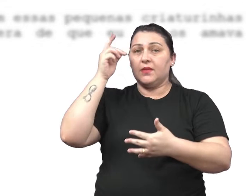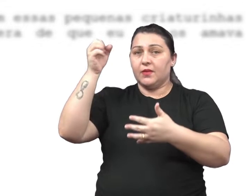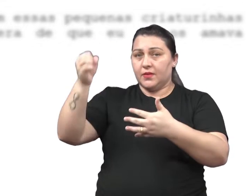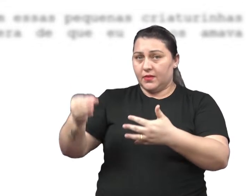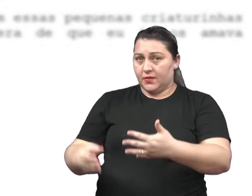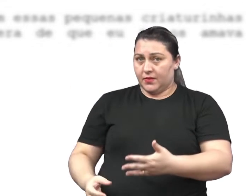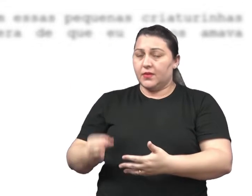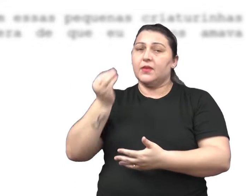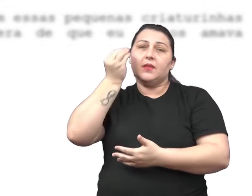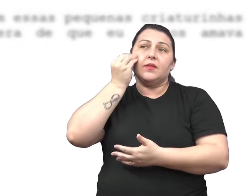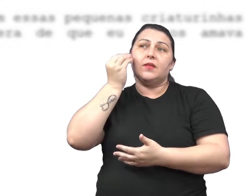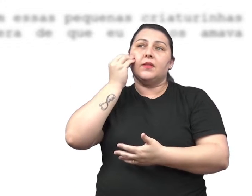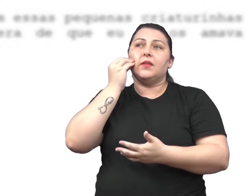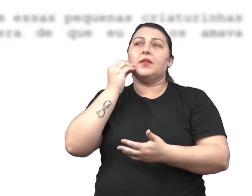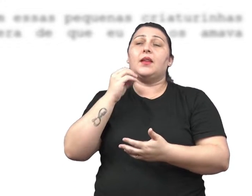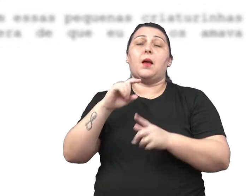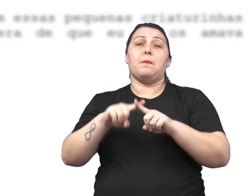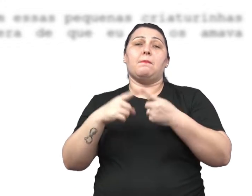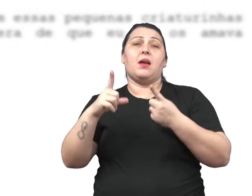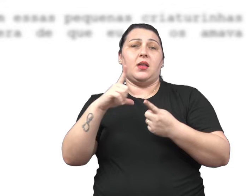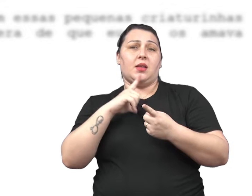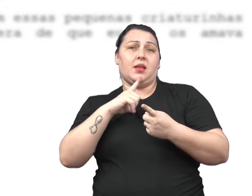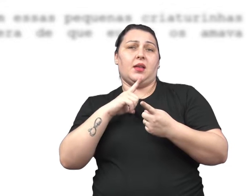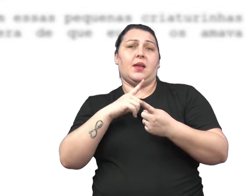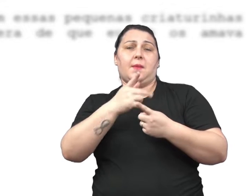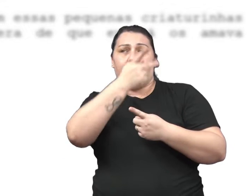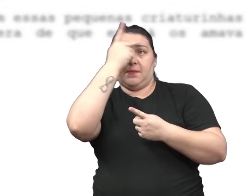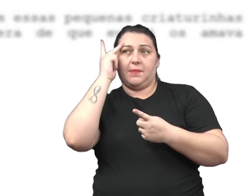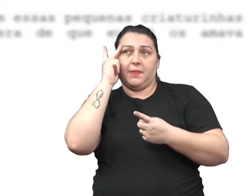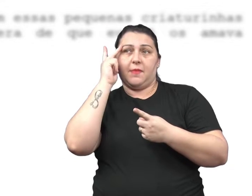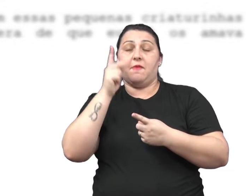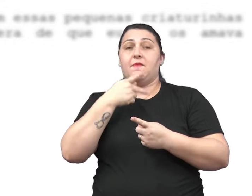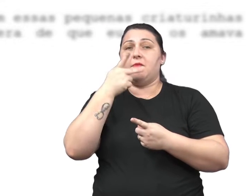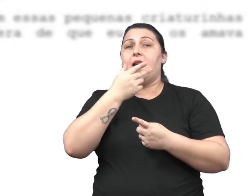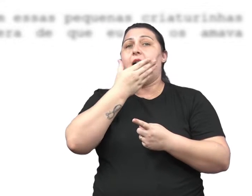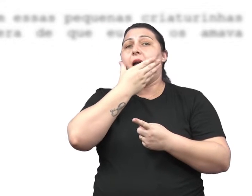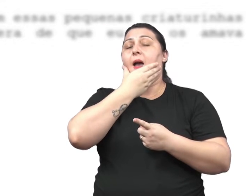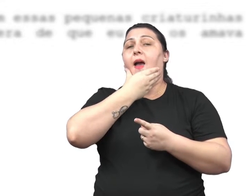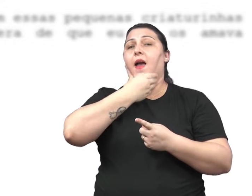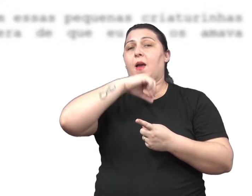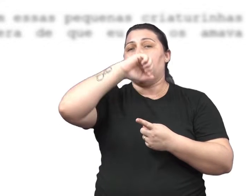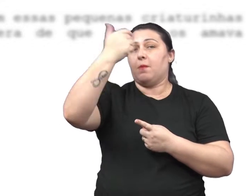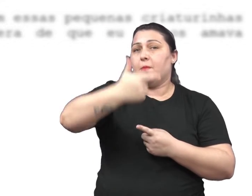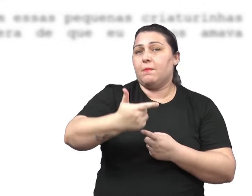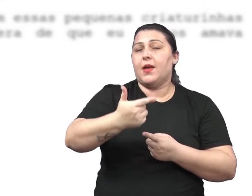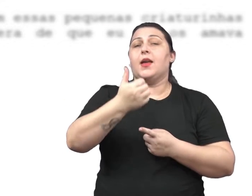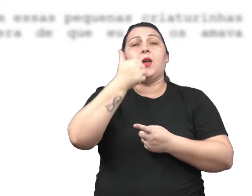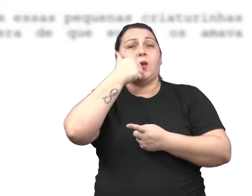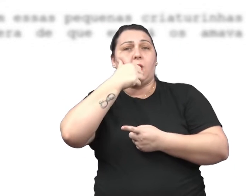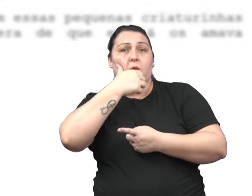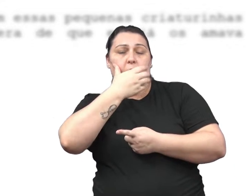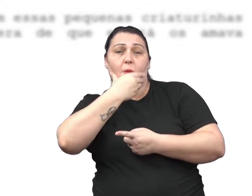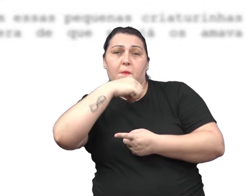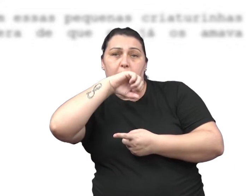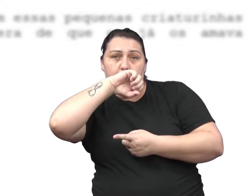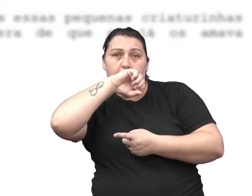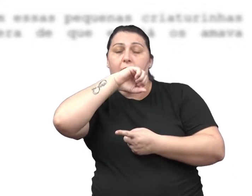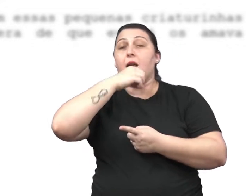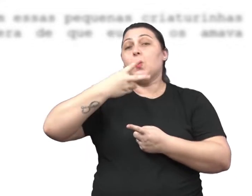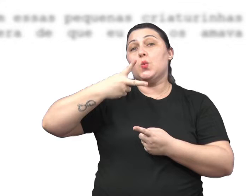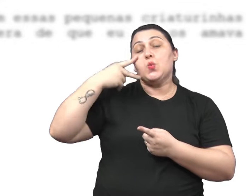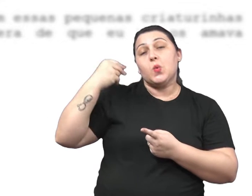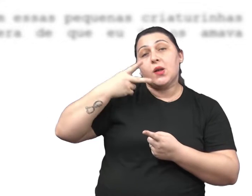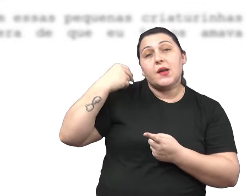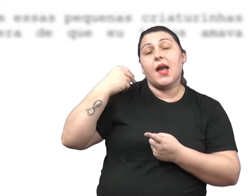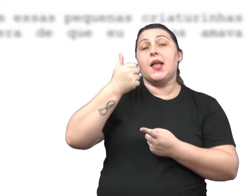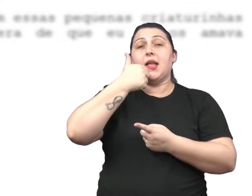experiência vivenciada, mas ela envolve outras pessoas. Ela fala do padrasto, do pai, de uma gata,